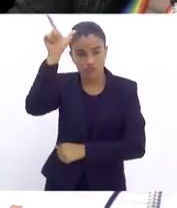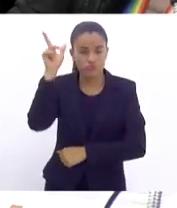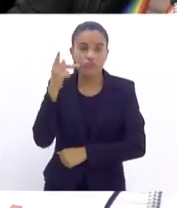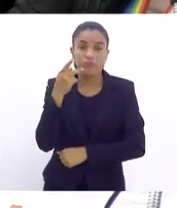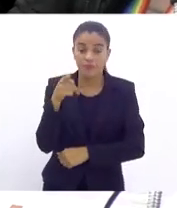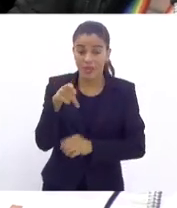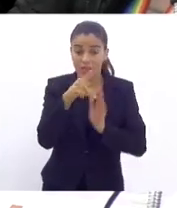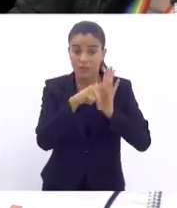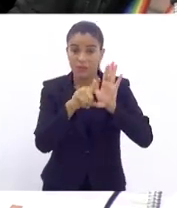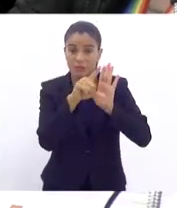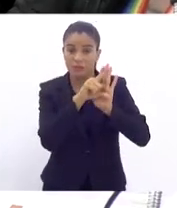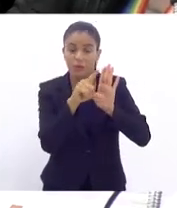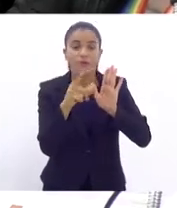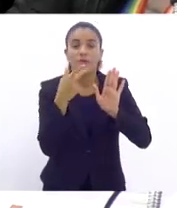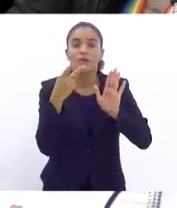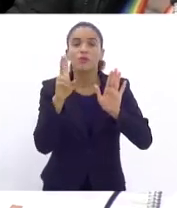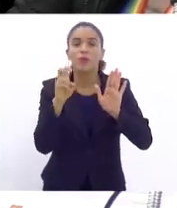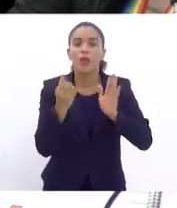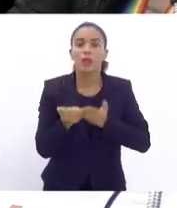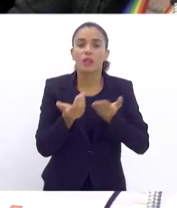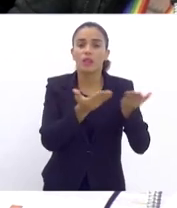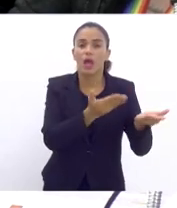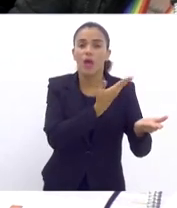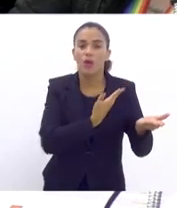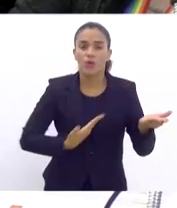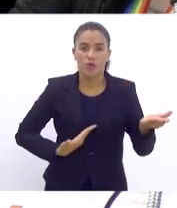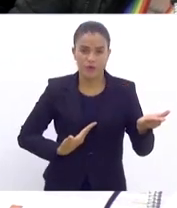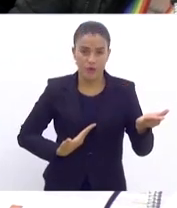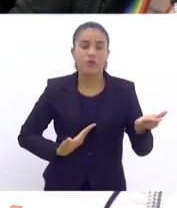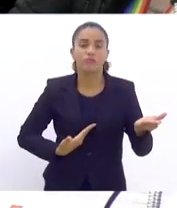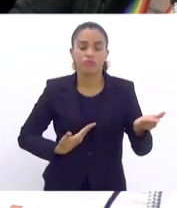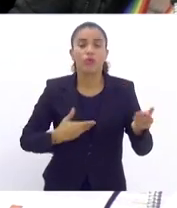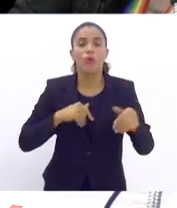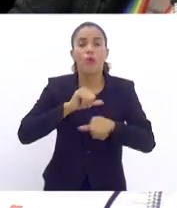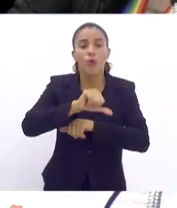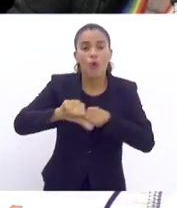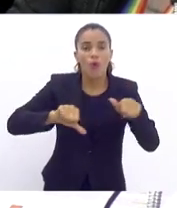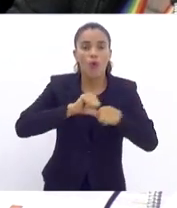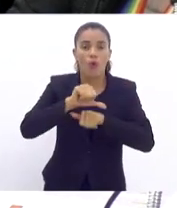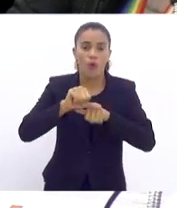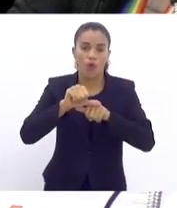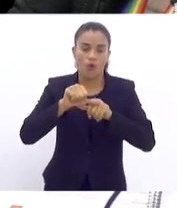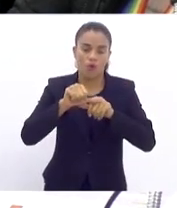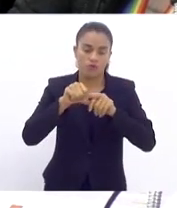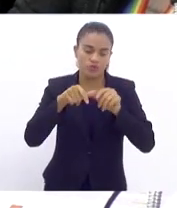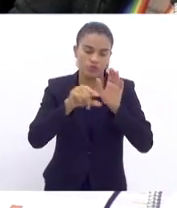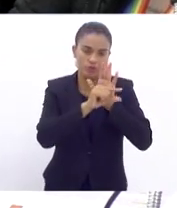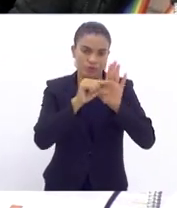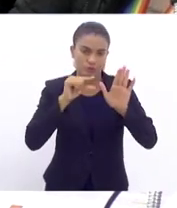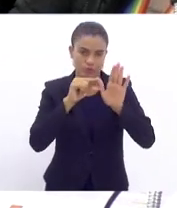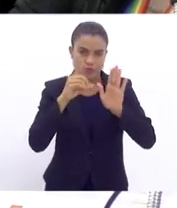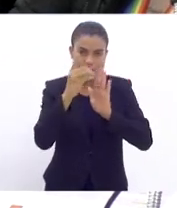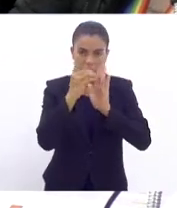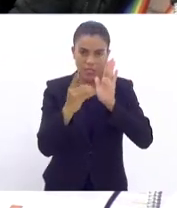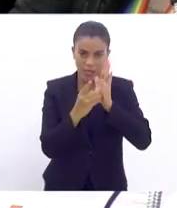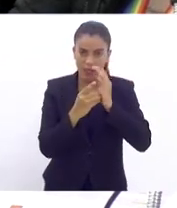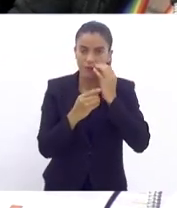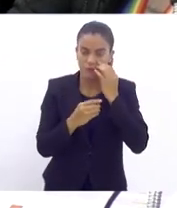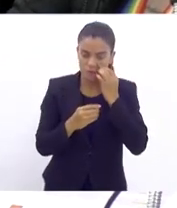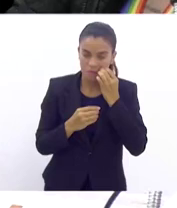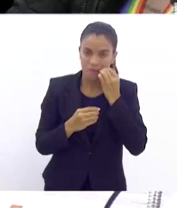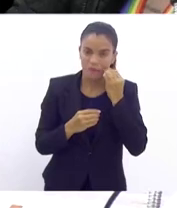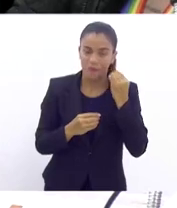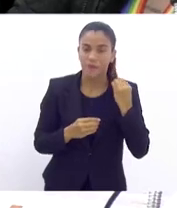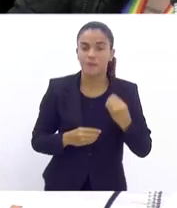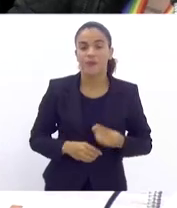nesse projeto faz o que dá Governador autorização de corrigir o problema por decreto né a lei autorizativa autoriza o governador a